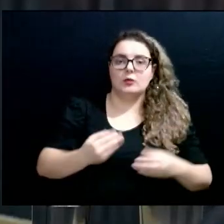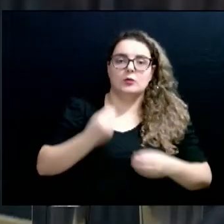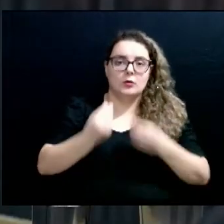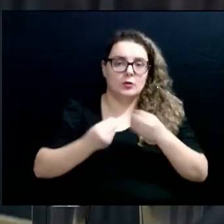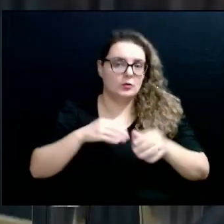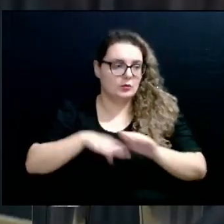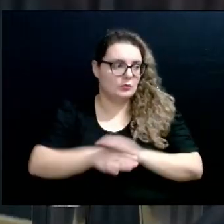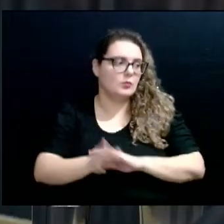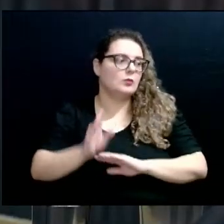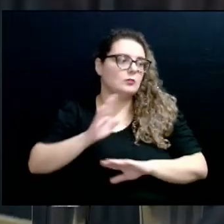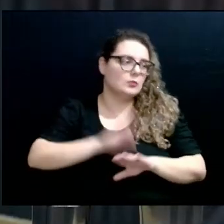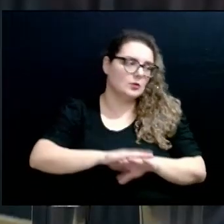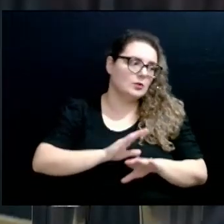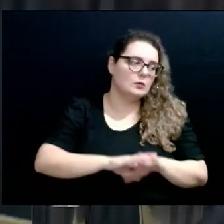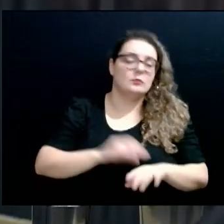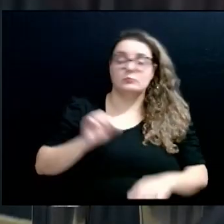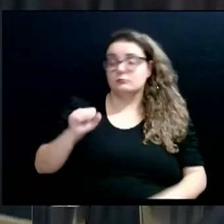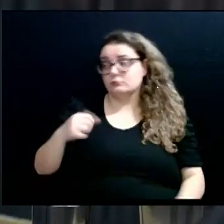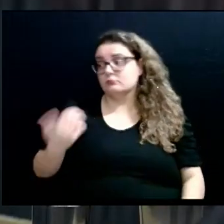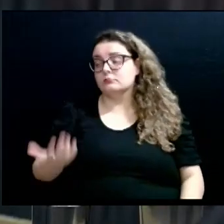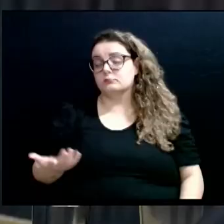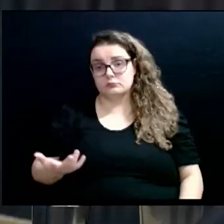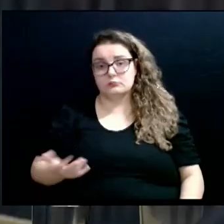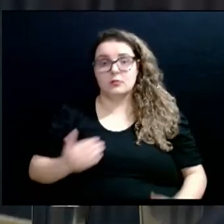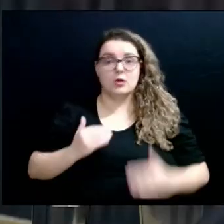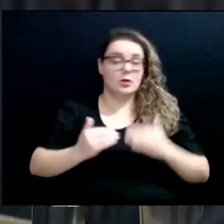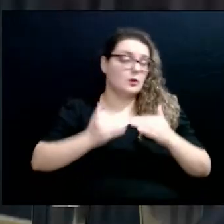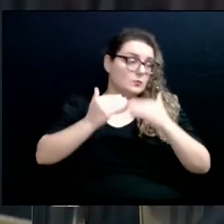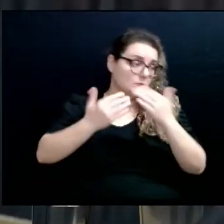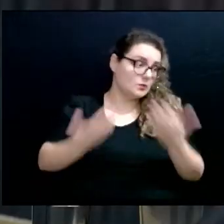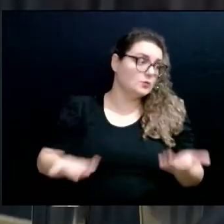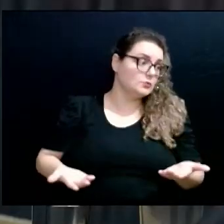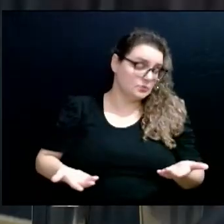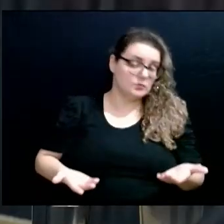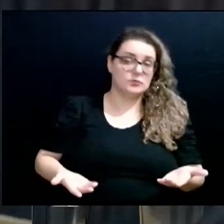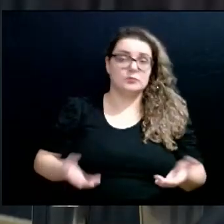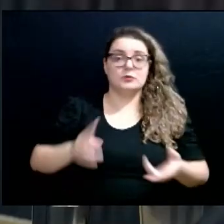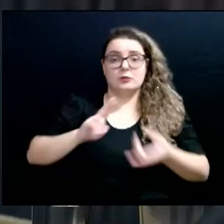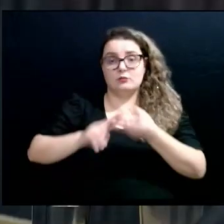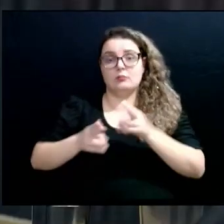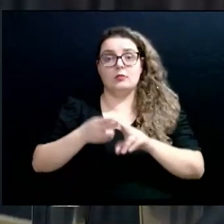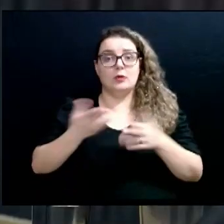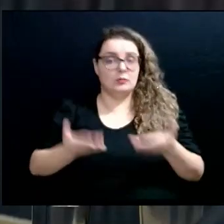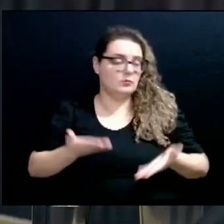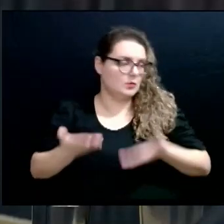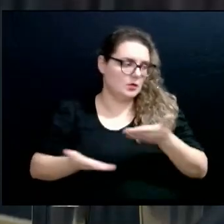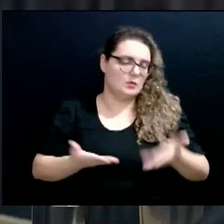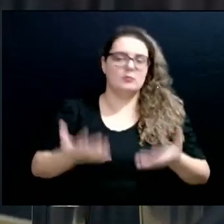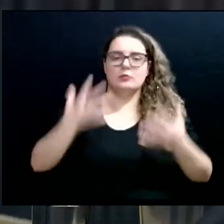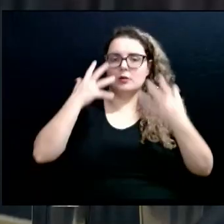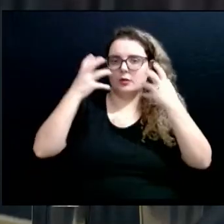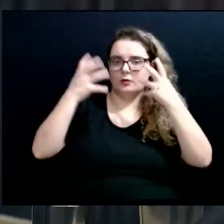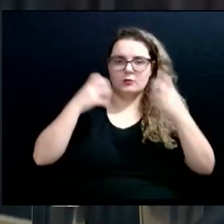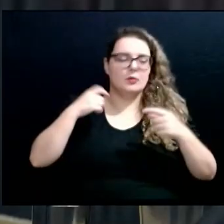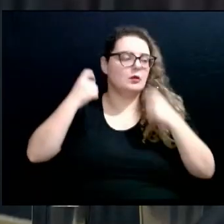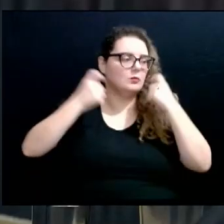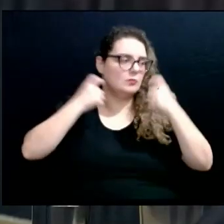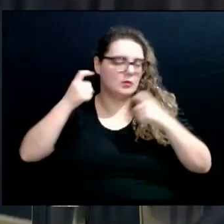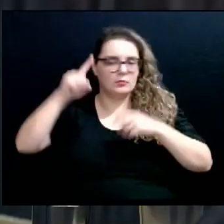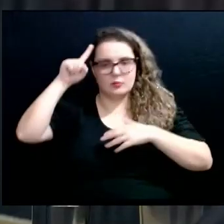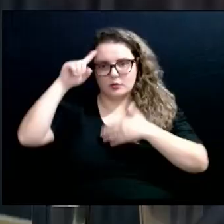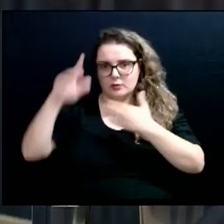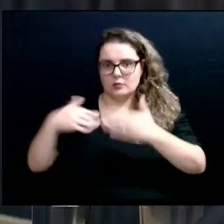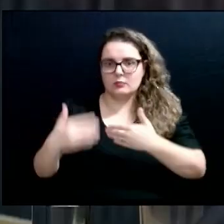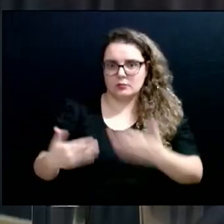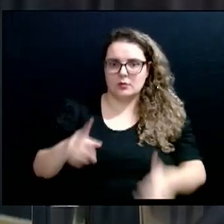Uhum. situações, e desenvolver ali habilidades para lidar com o estresse, com a preocupação do dia a dia, é